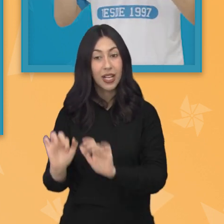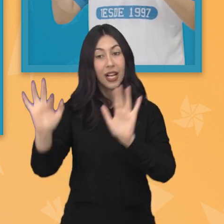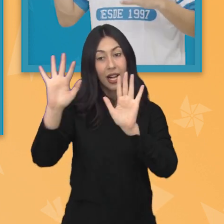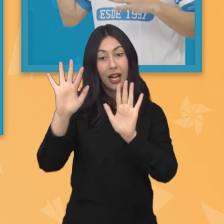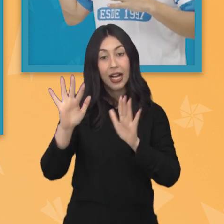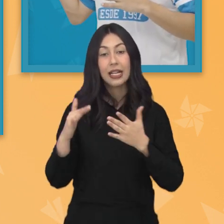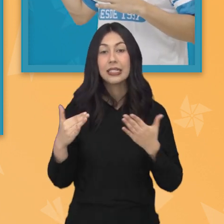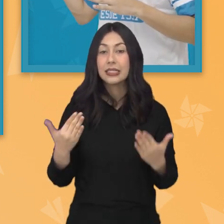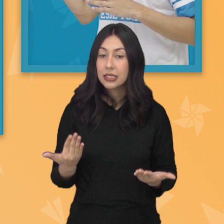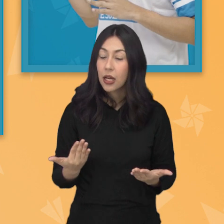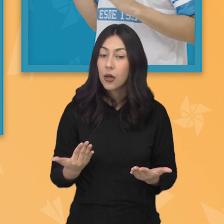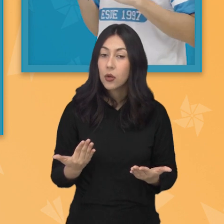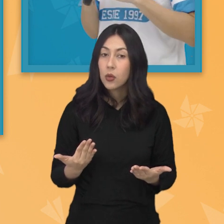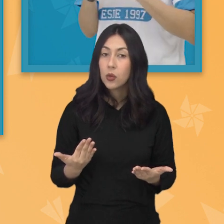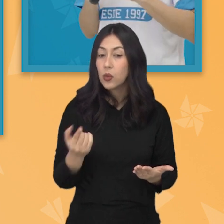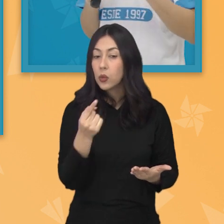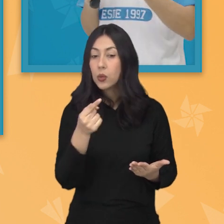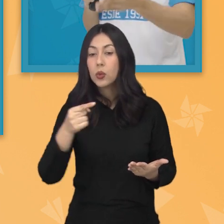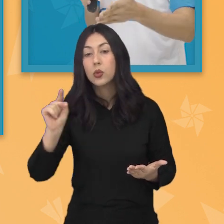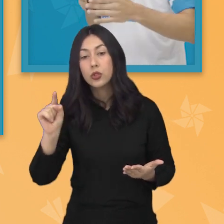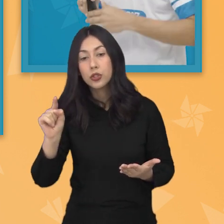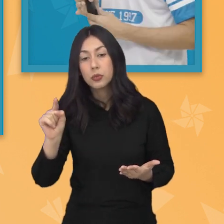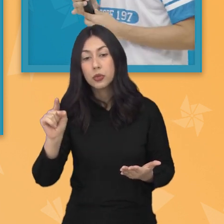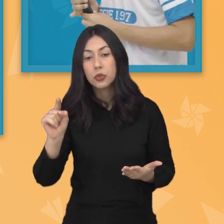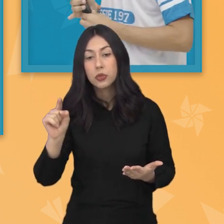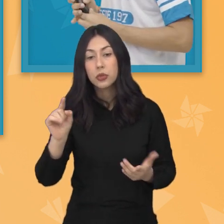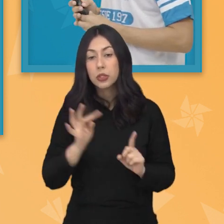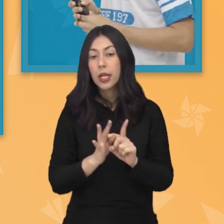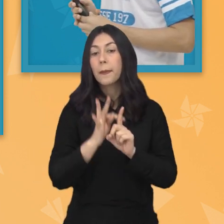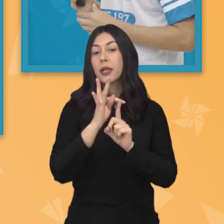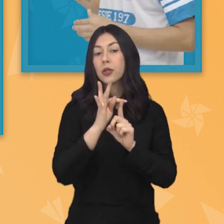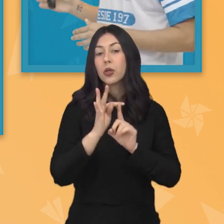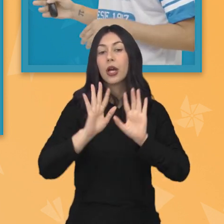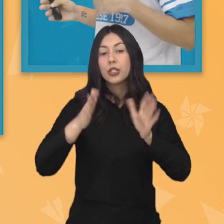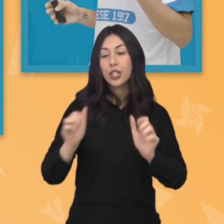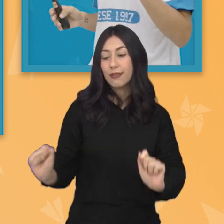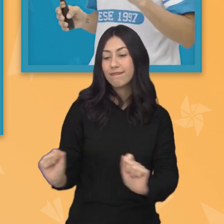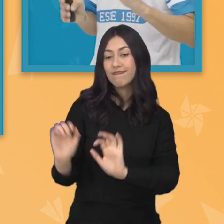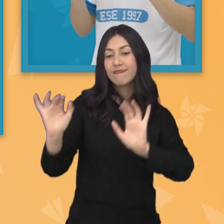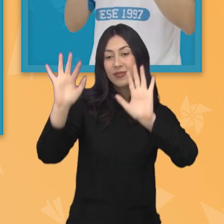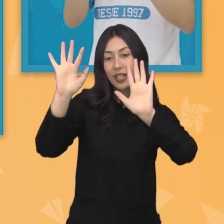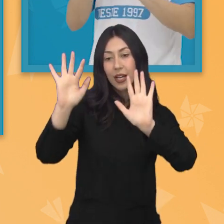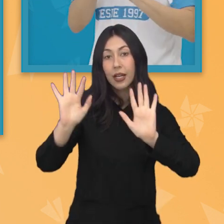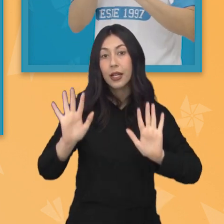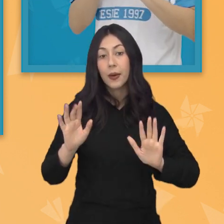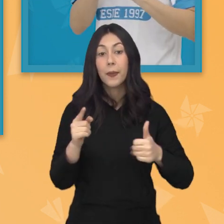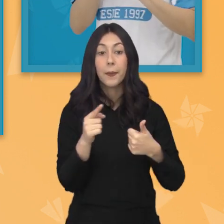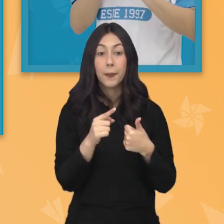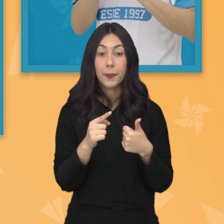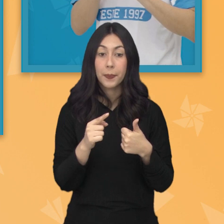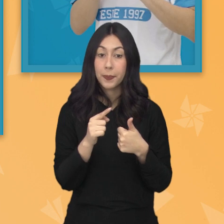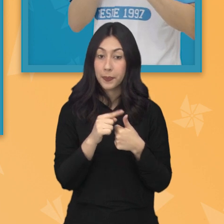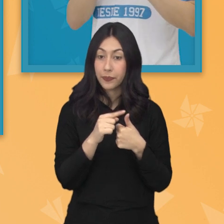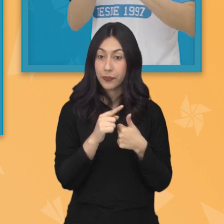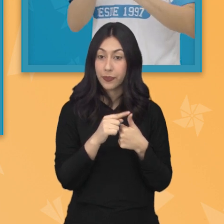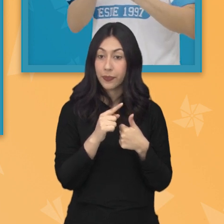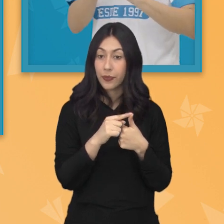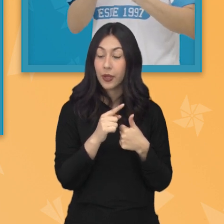que essa última etapa, o cobre já está na sua forma de gás. Então vamos lembrar, primeira a gente